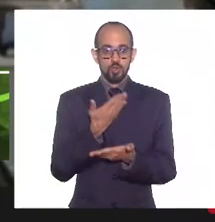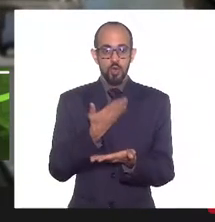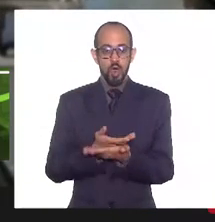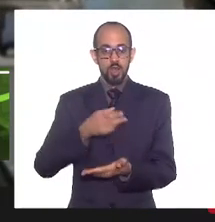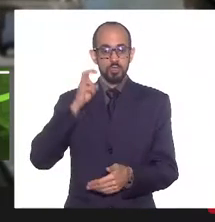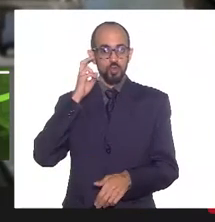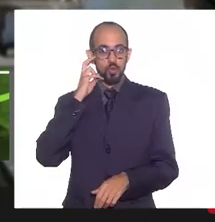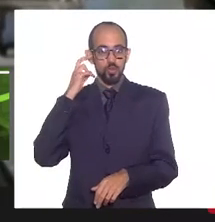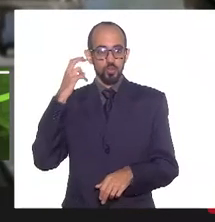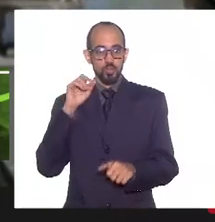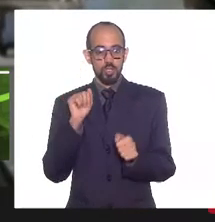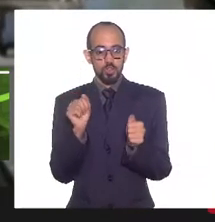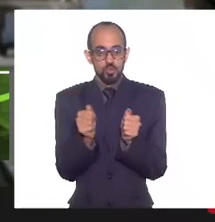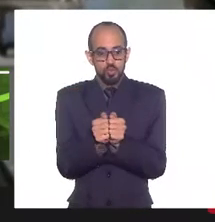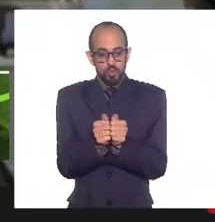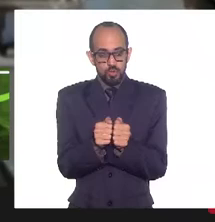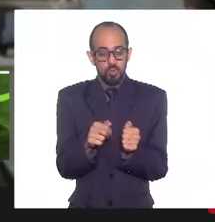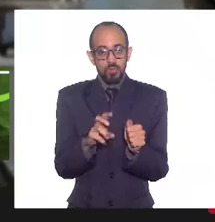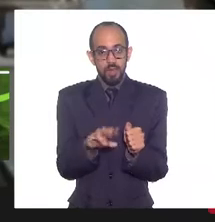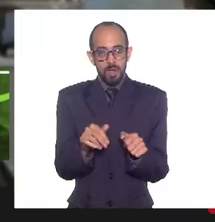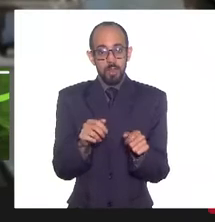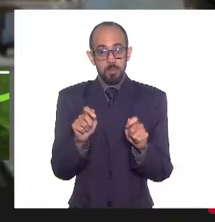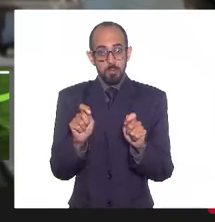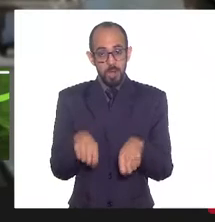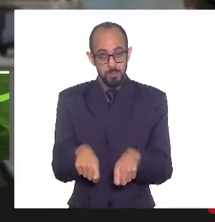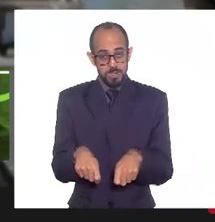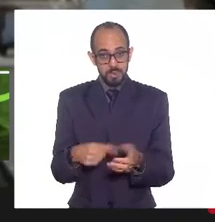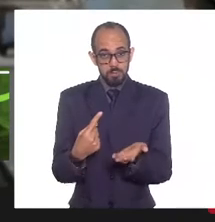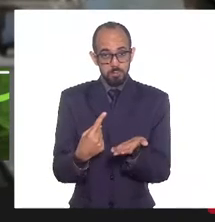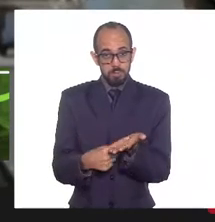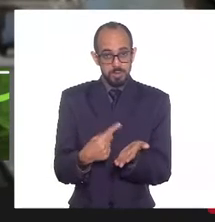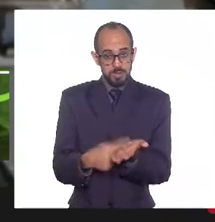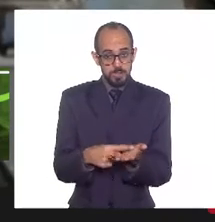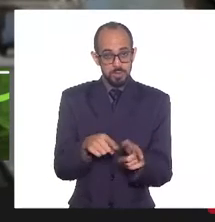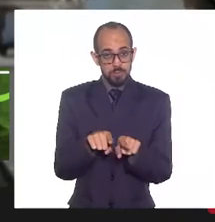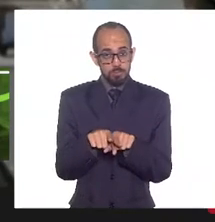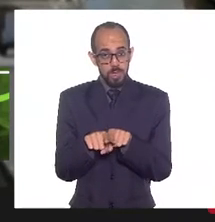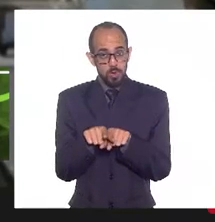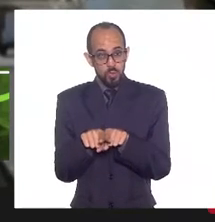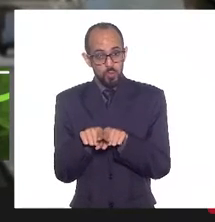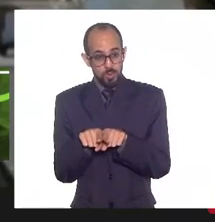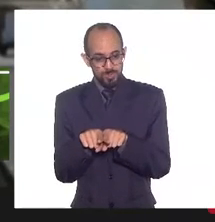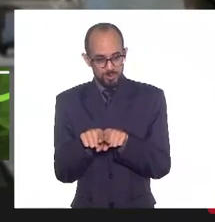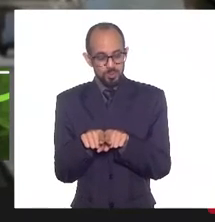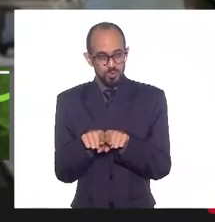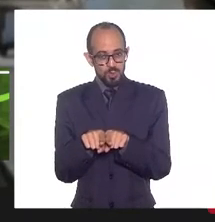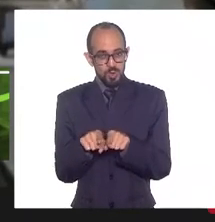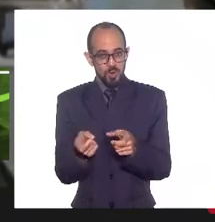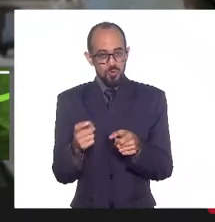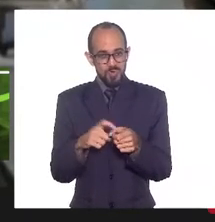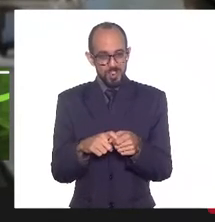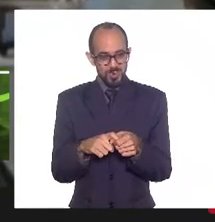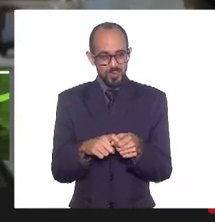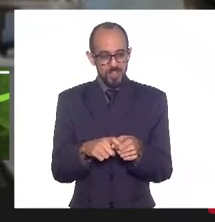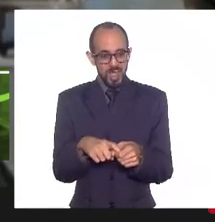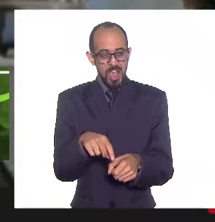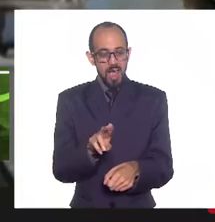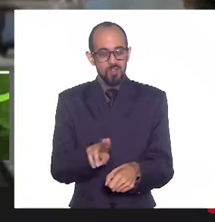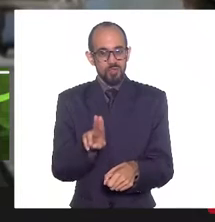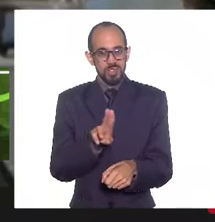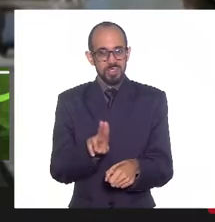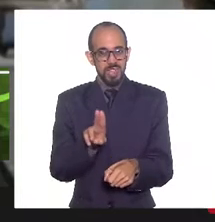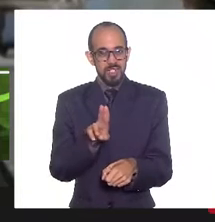estado e cultura da economia firmar parcerias acordos e convênios a universidade do estado do rio de janeiro o senhor governador tem